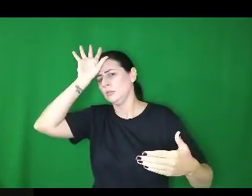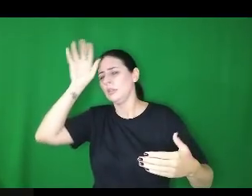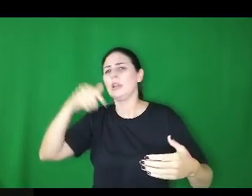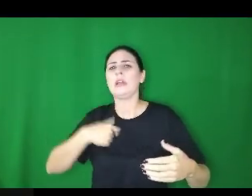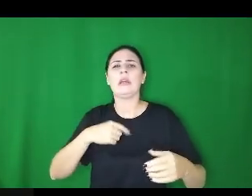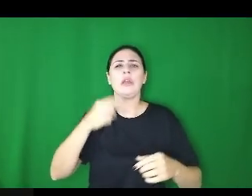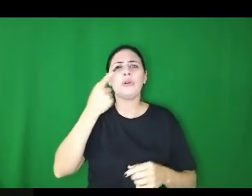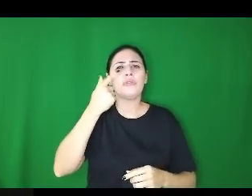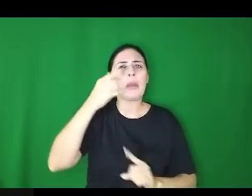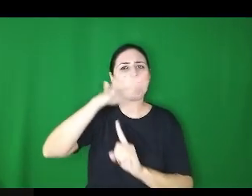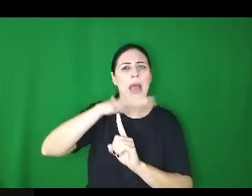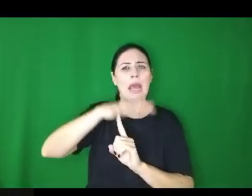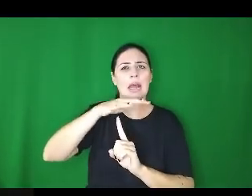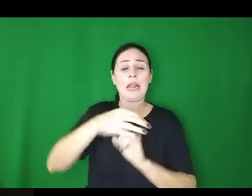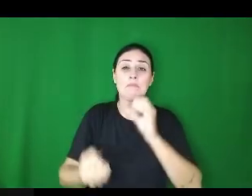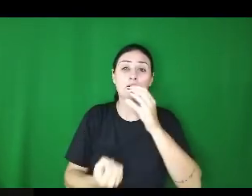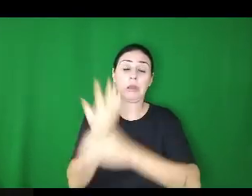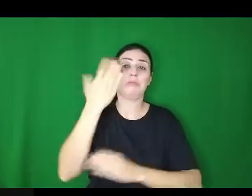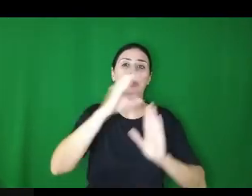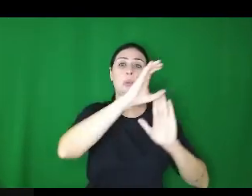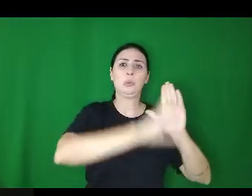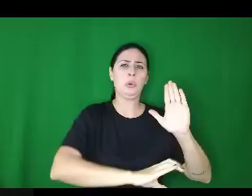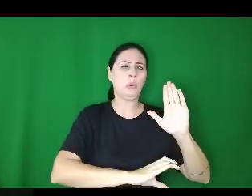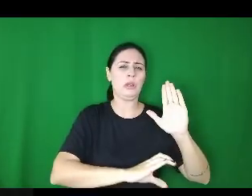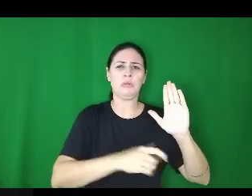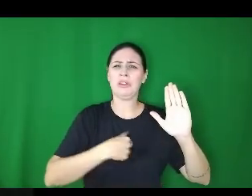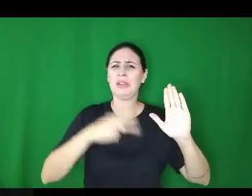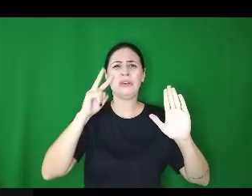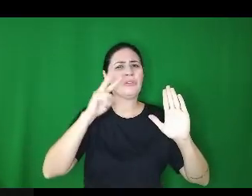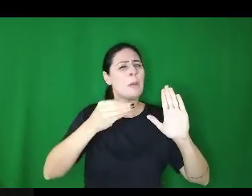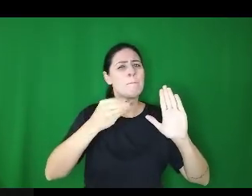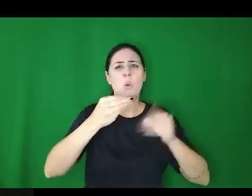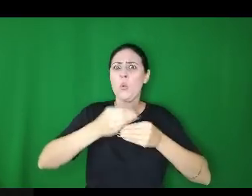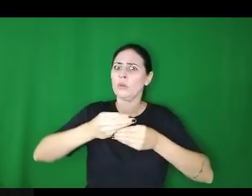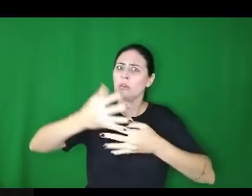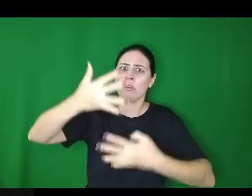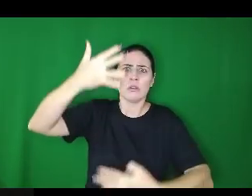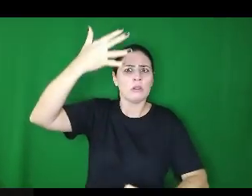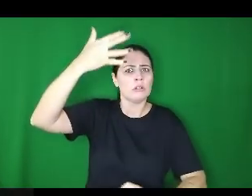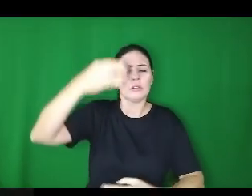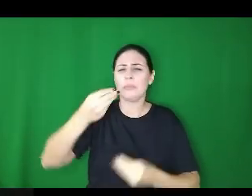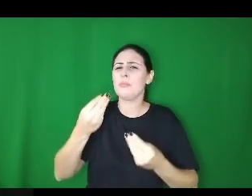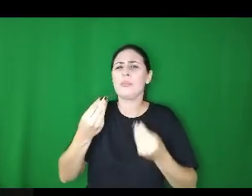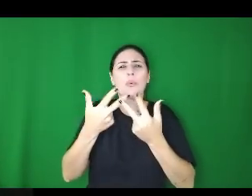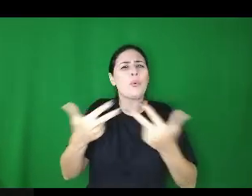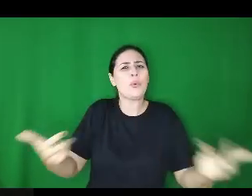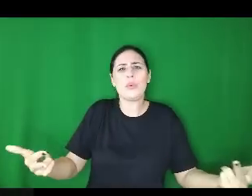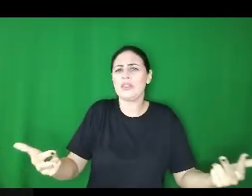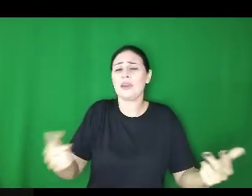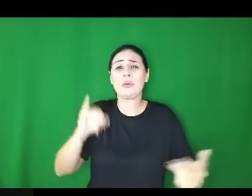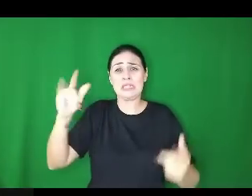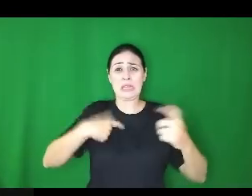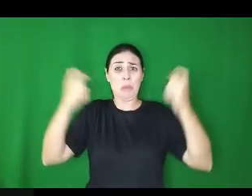que escapa, muitas vezes, à própria família. Então, o fato não é buscar culpados, mas é reconhecer que há um impacto na aprendizagem